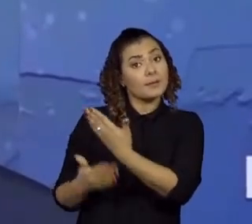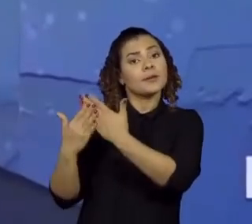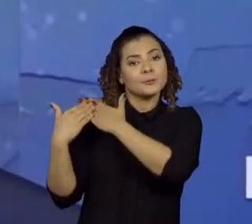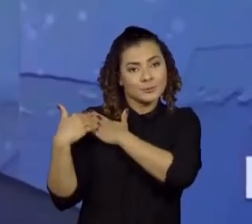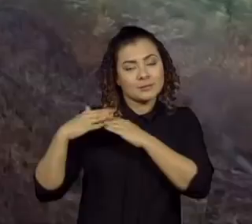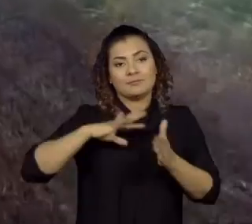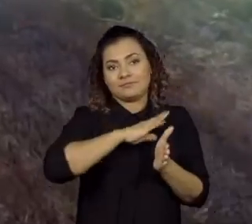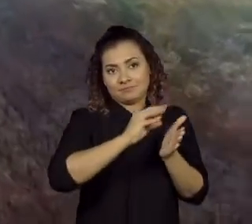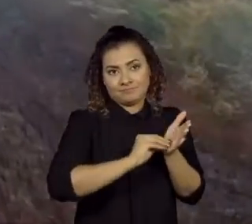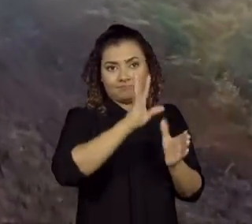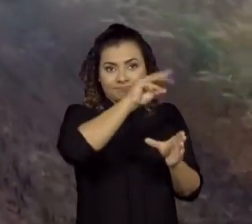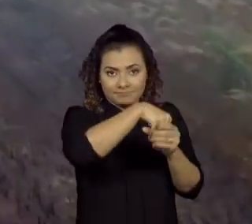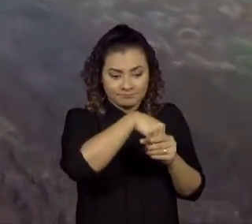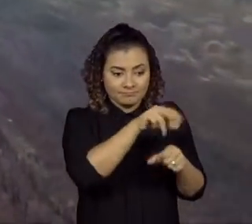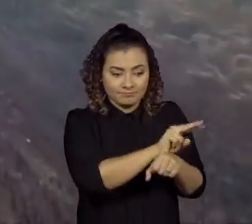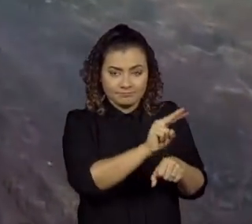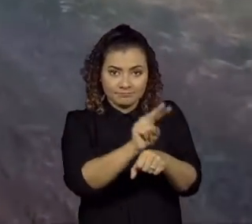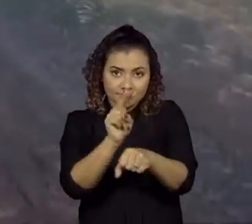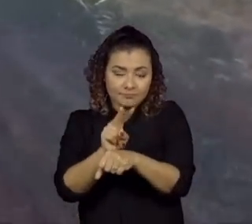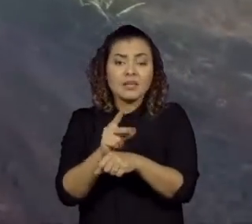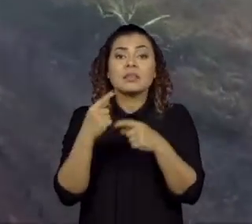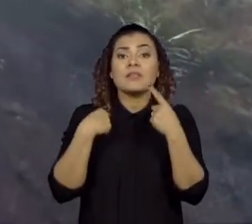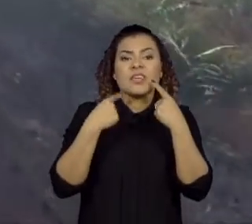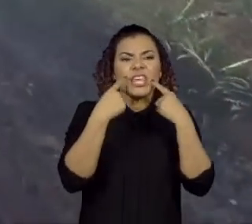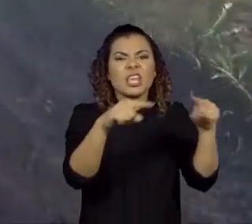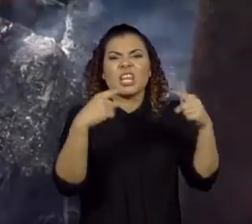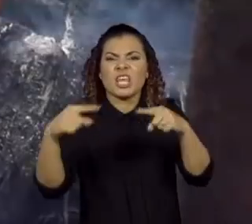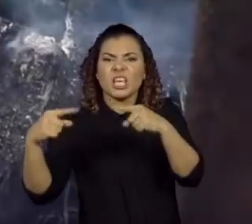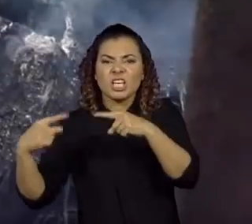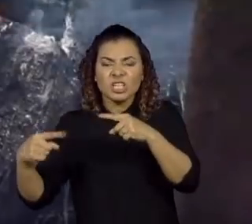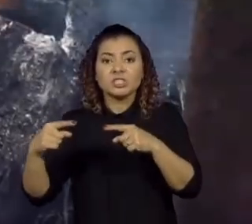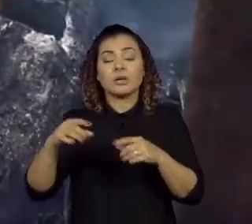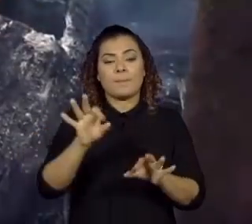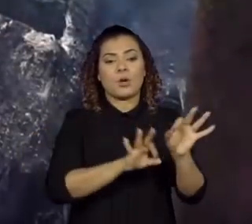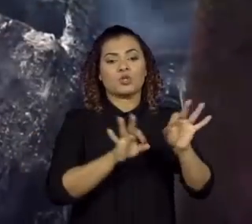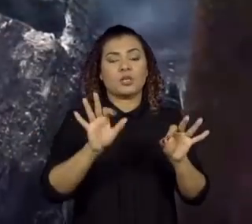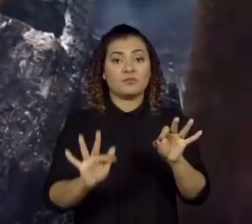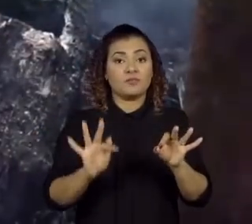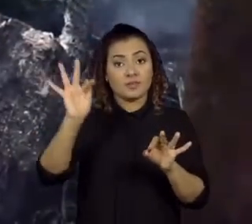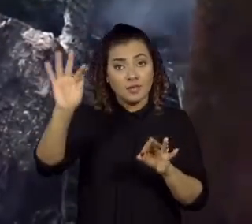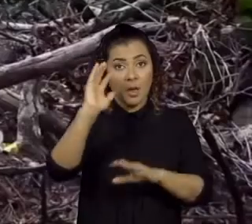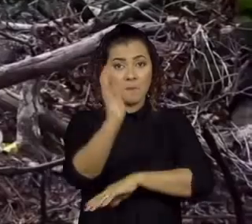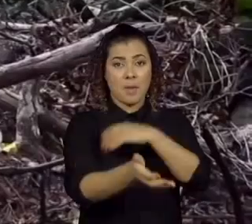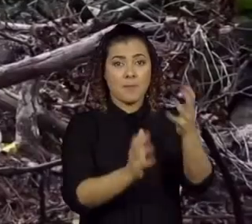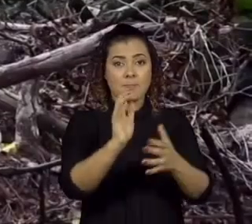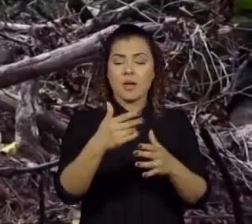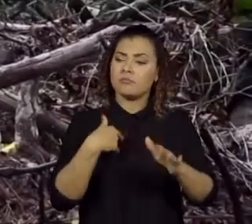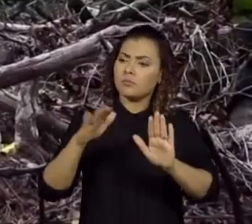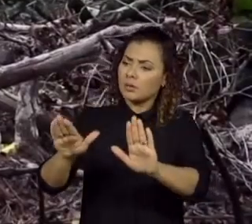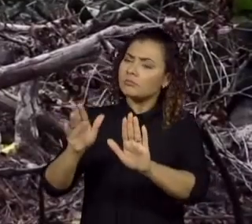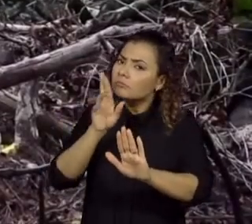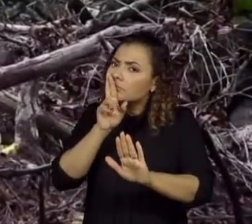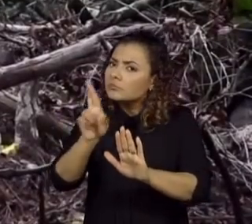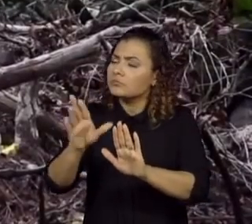da Amazônia, respondeu às críticas ao Plano Federal de Combate ao Desmatamento. O texto do projeto diz